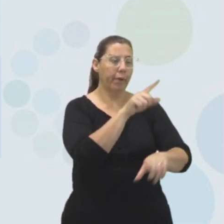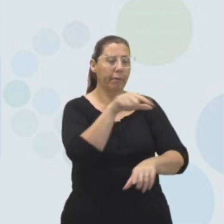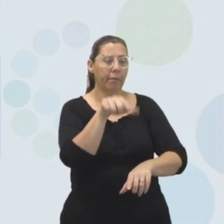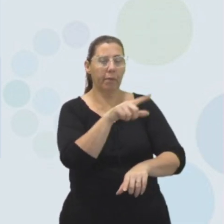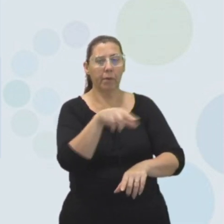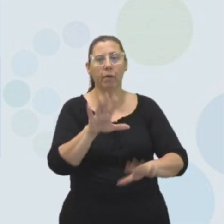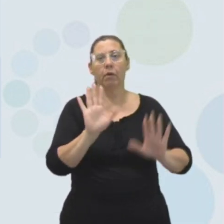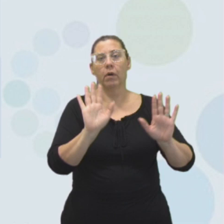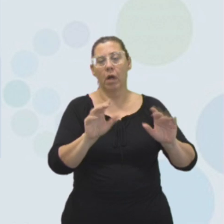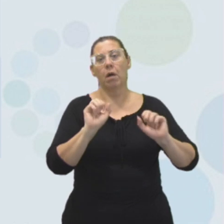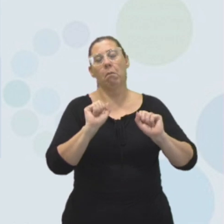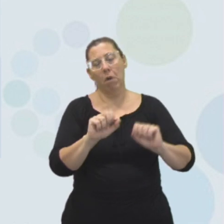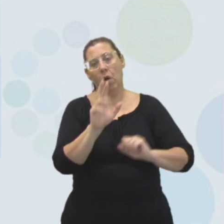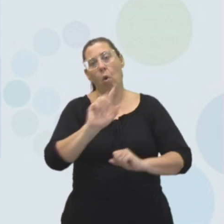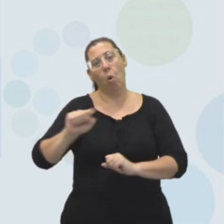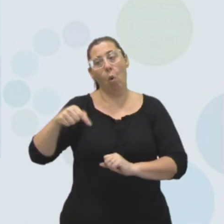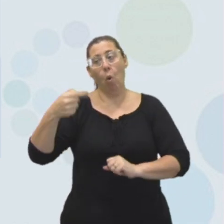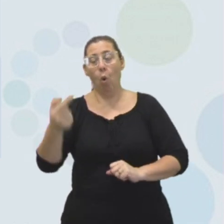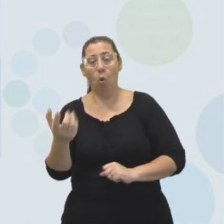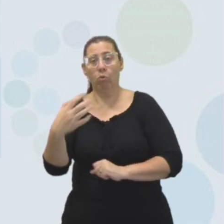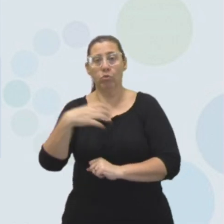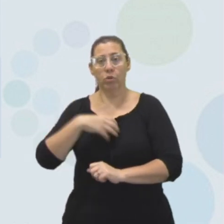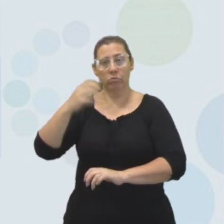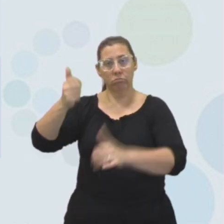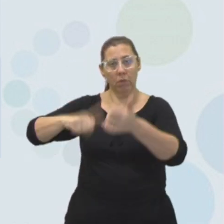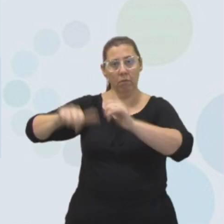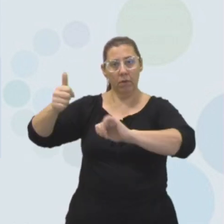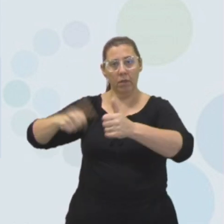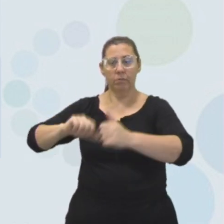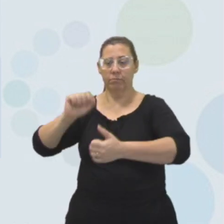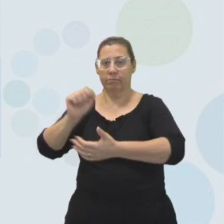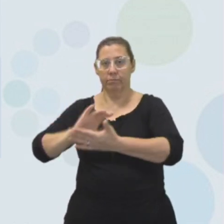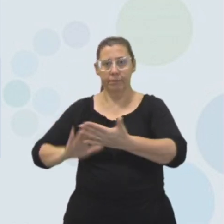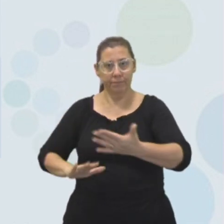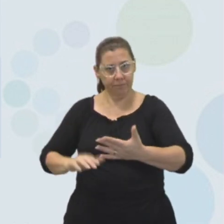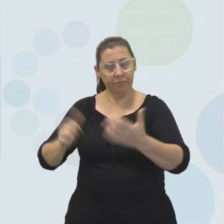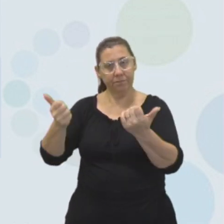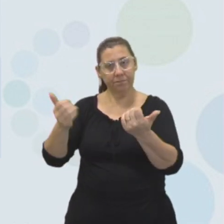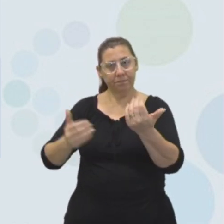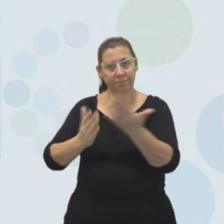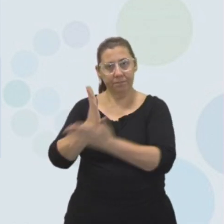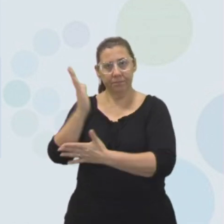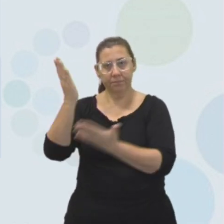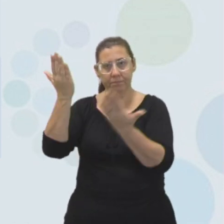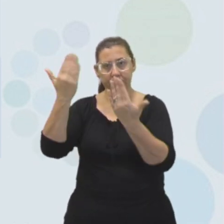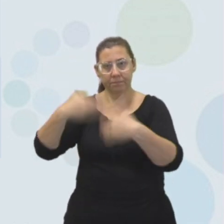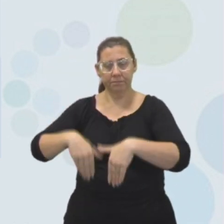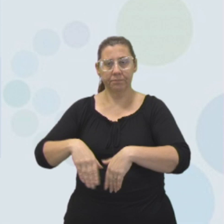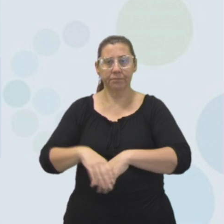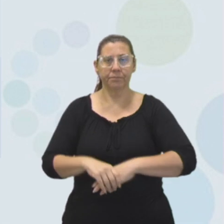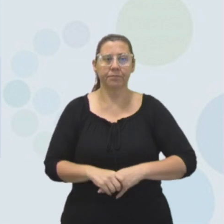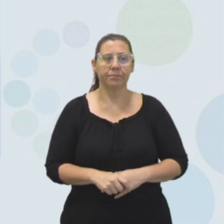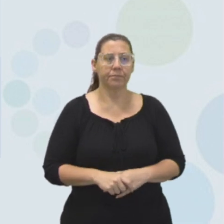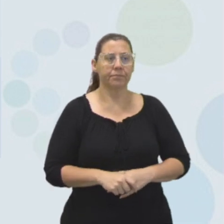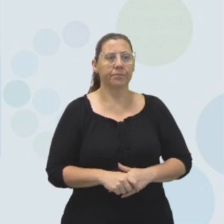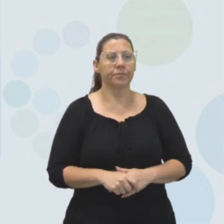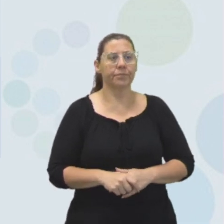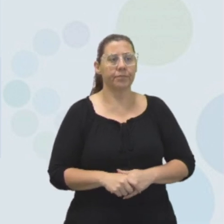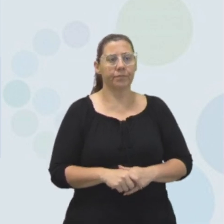dissertativa. Ele é um outro instrumento de avaliação. Tudo bem? Bom, próximo slide.